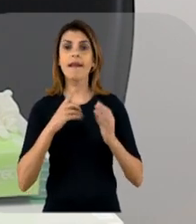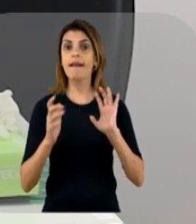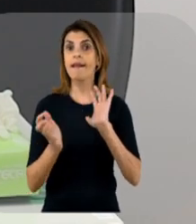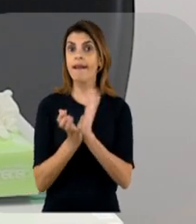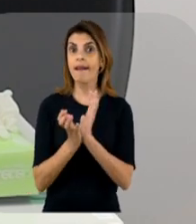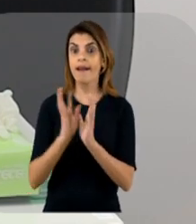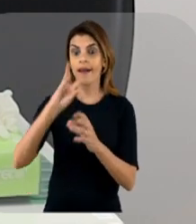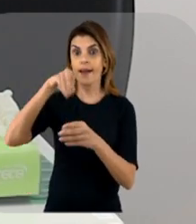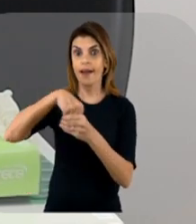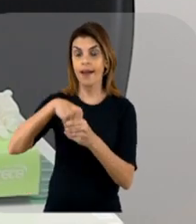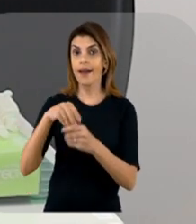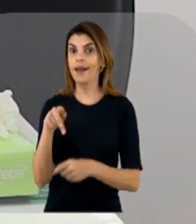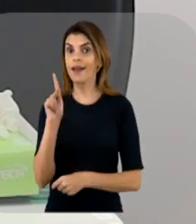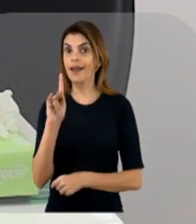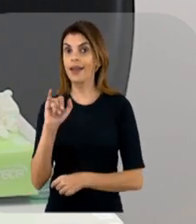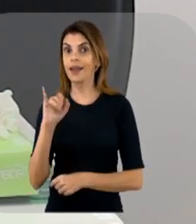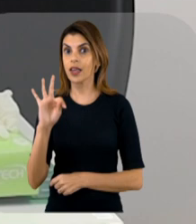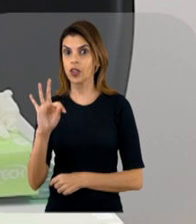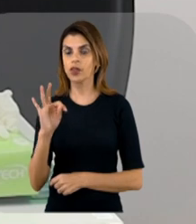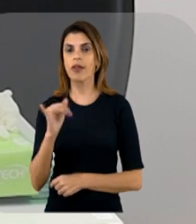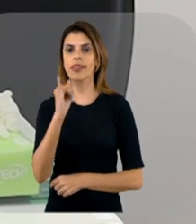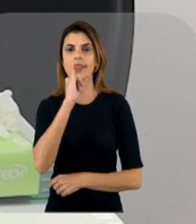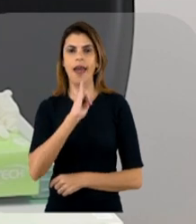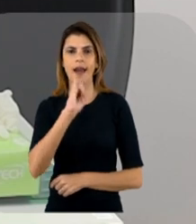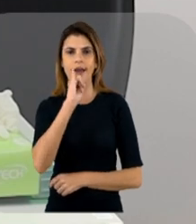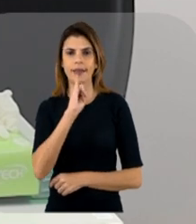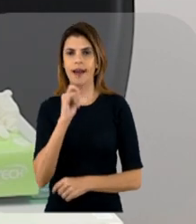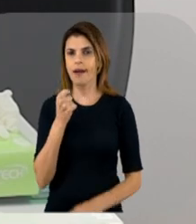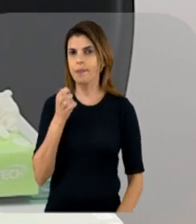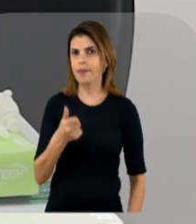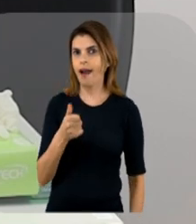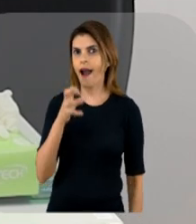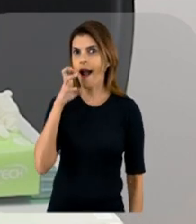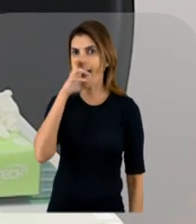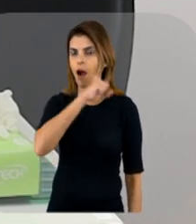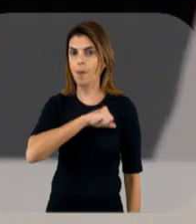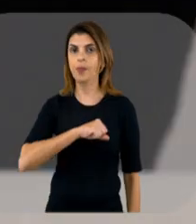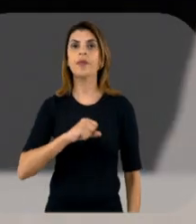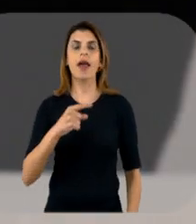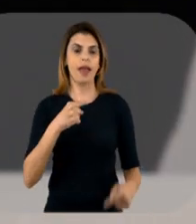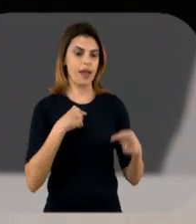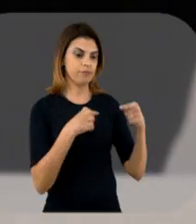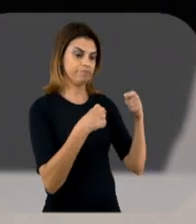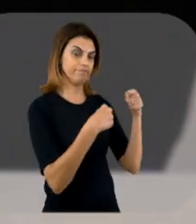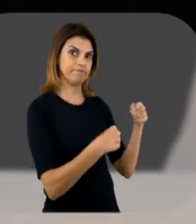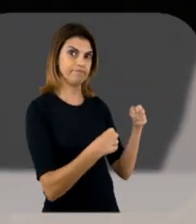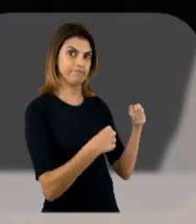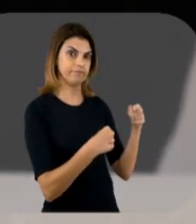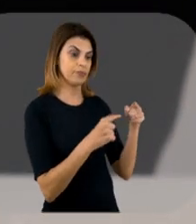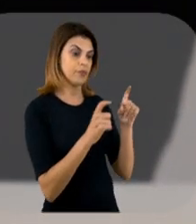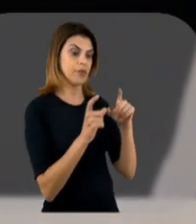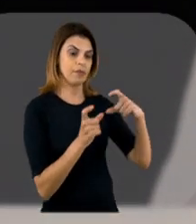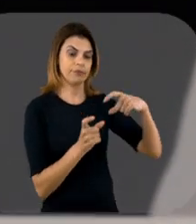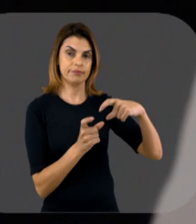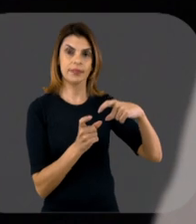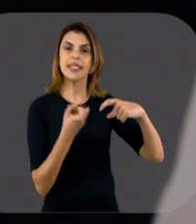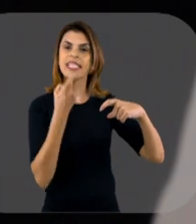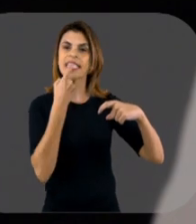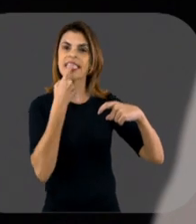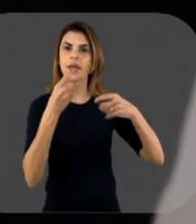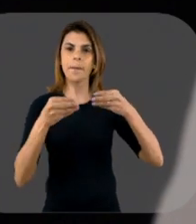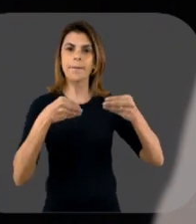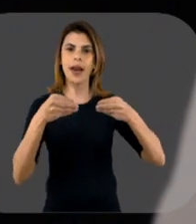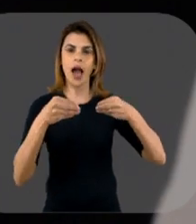de um kit para teste rápido esses componentes são basicamente cassete ele é uma estrutura